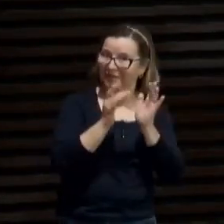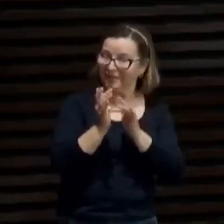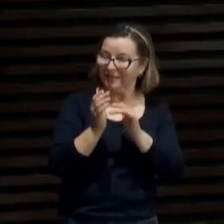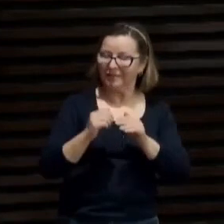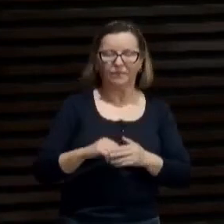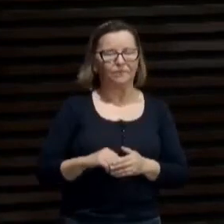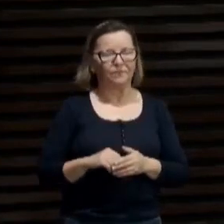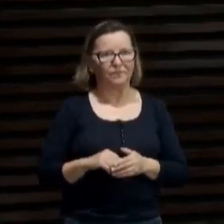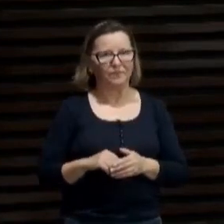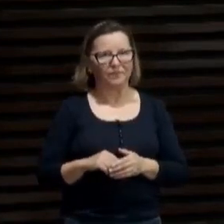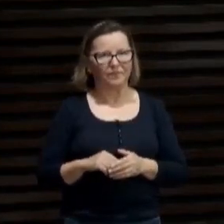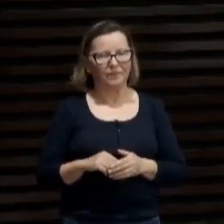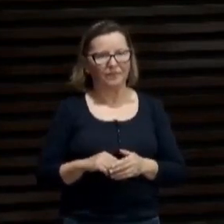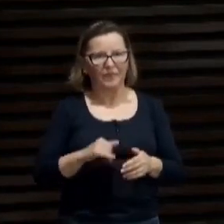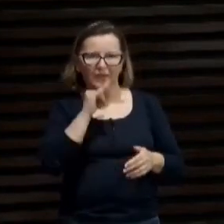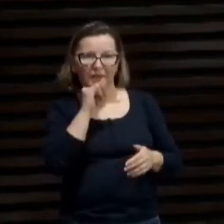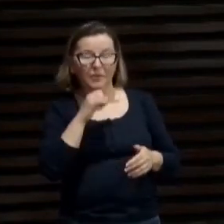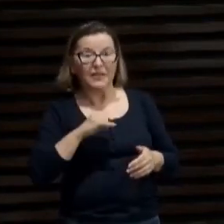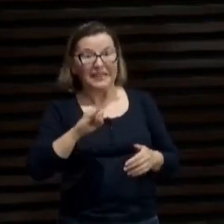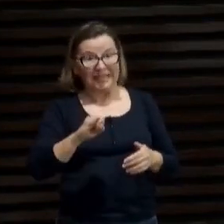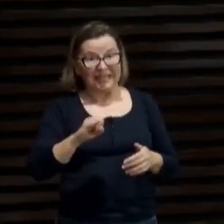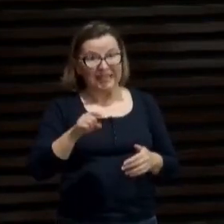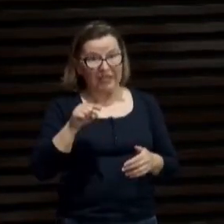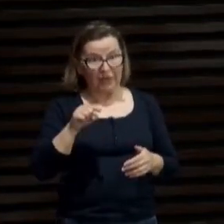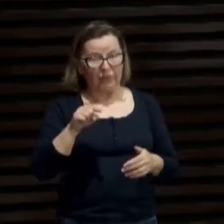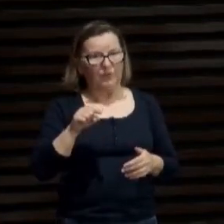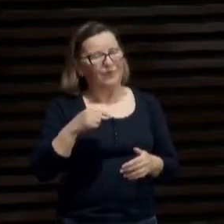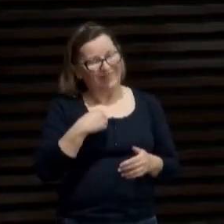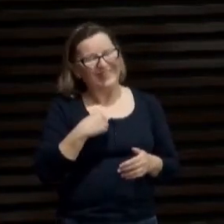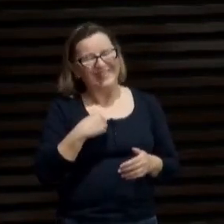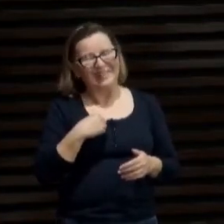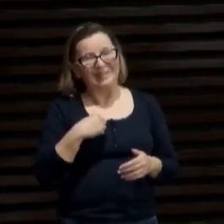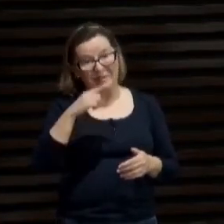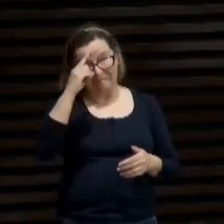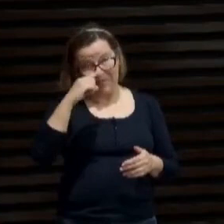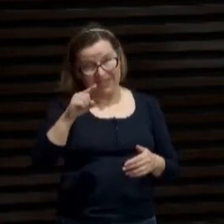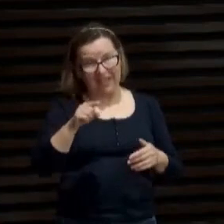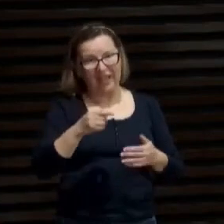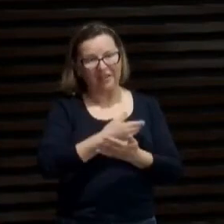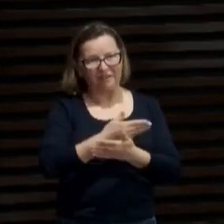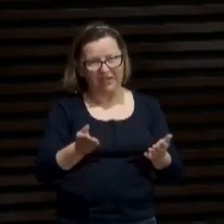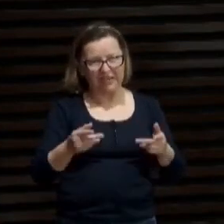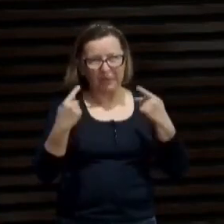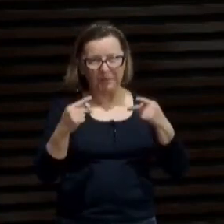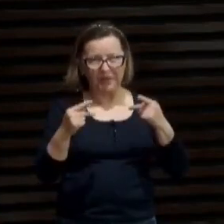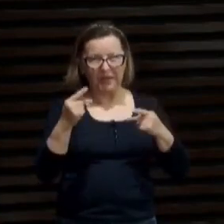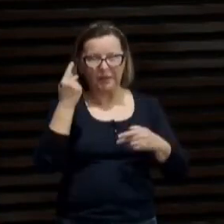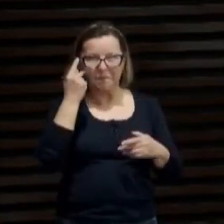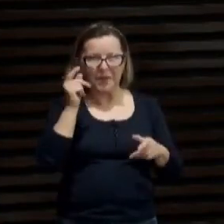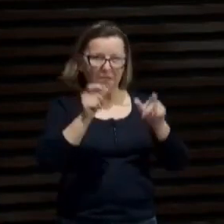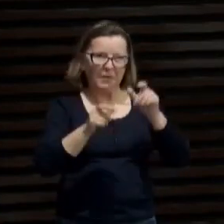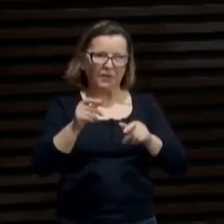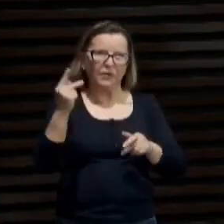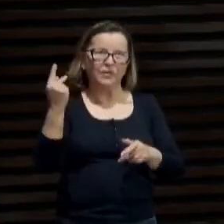para o seu tio, para a sua família, publicamente, você já vai com medo. Nós não vamos com medo? Pregar para aqueles, num almoço